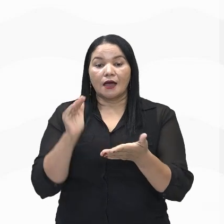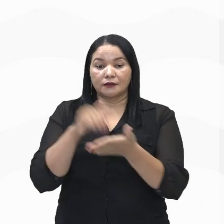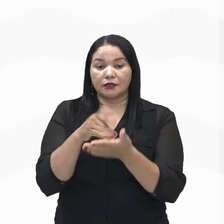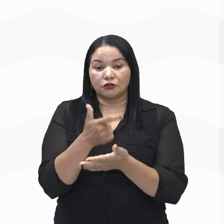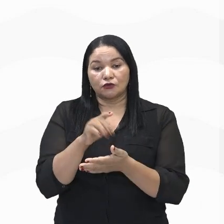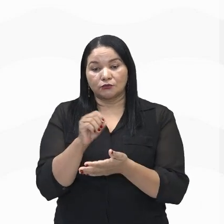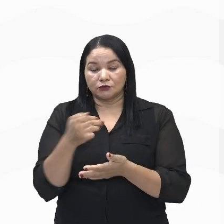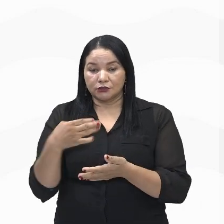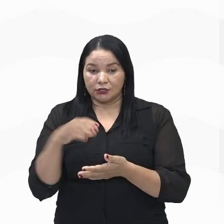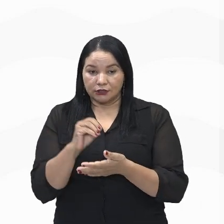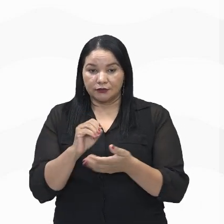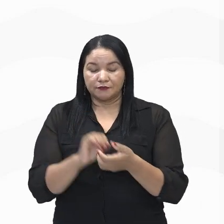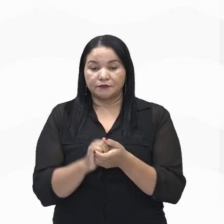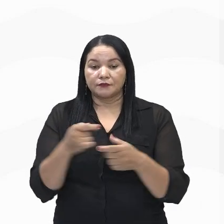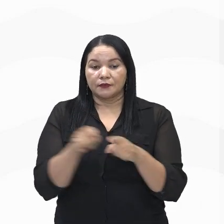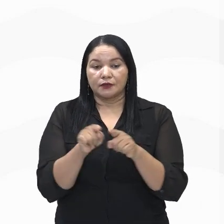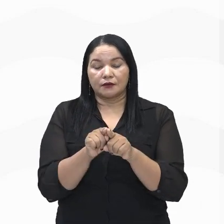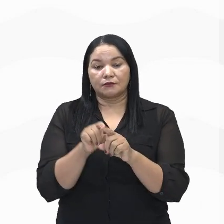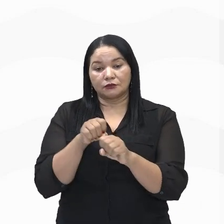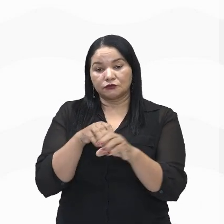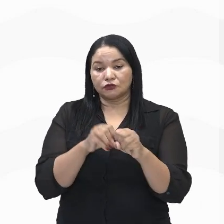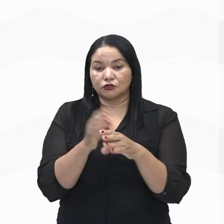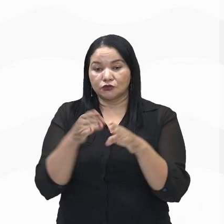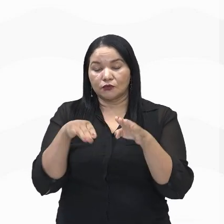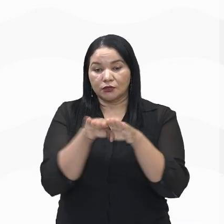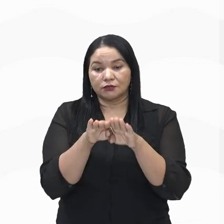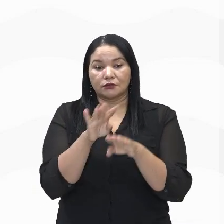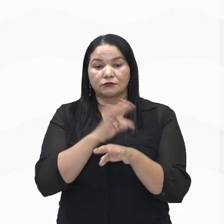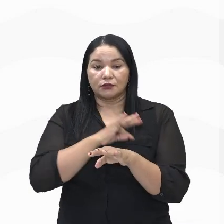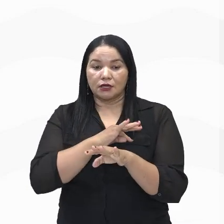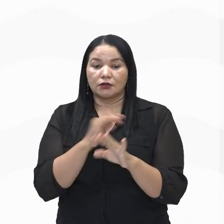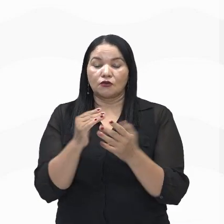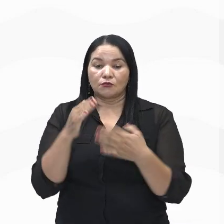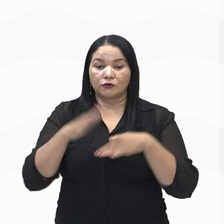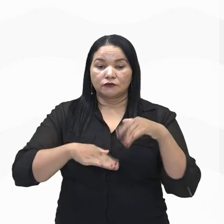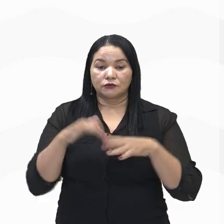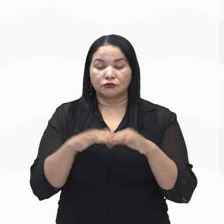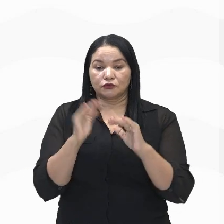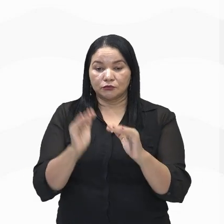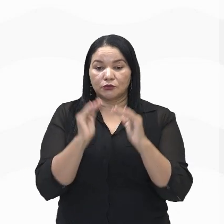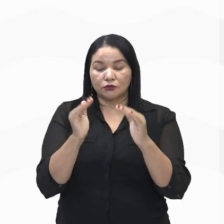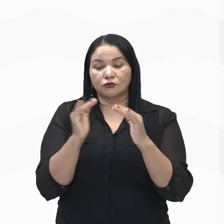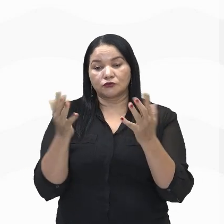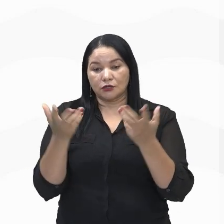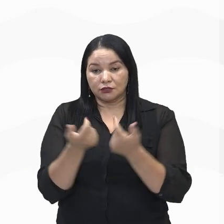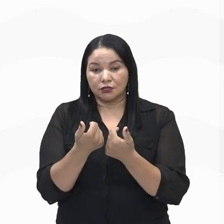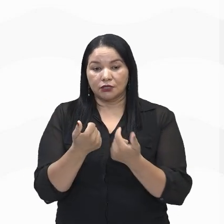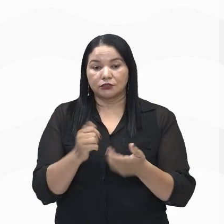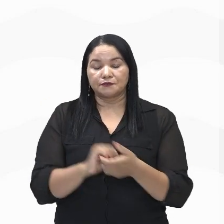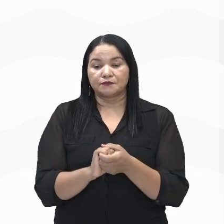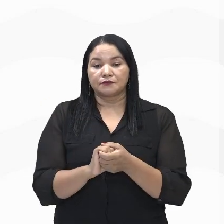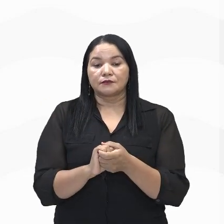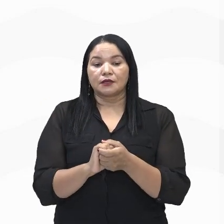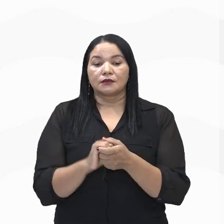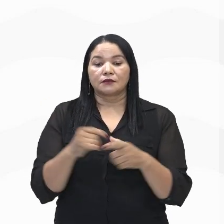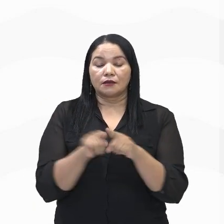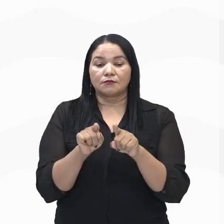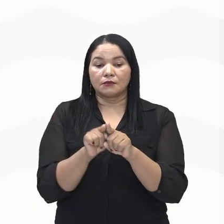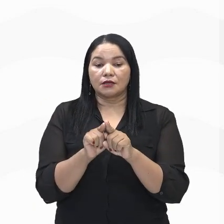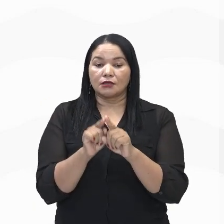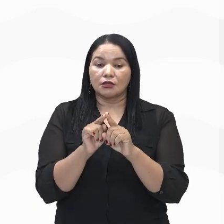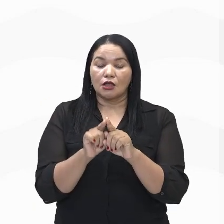acesso igualitário à educação técnica, profissional e superior de qualidade, aumentar habilidades técnicas